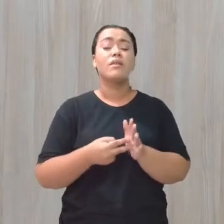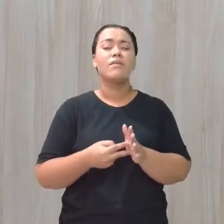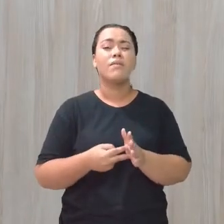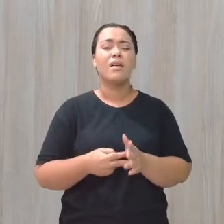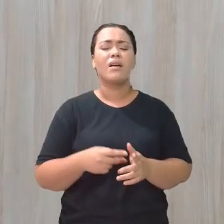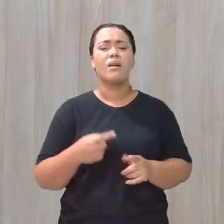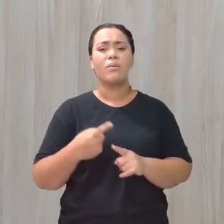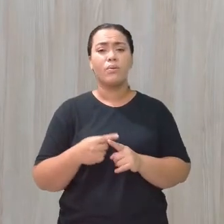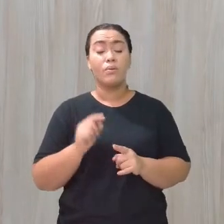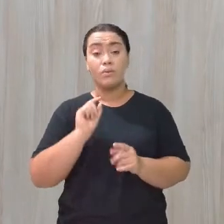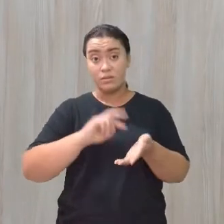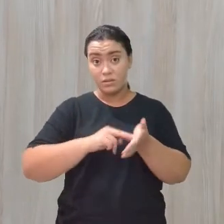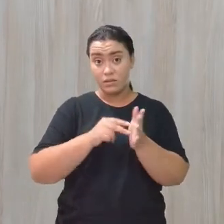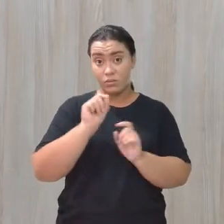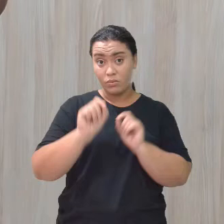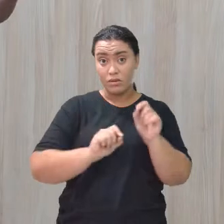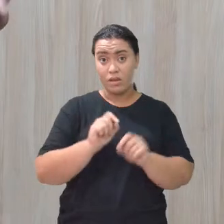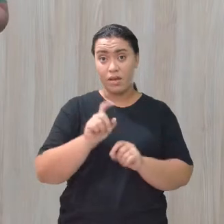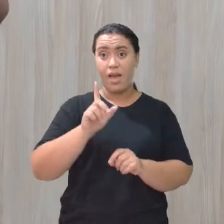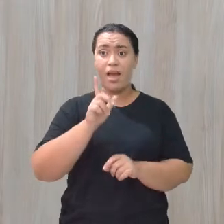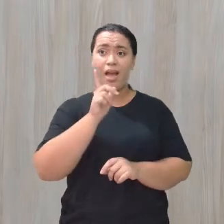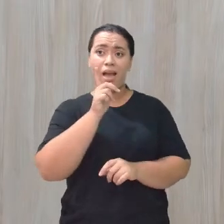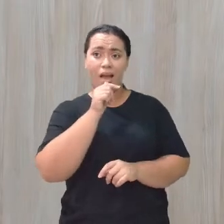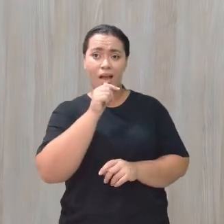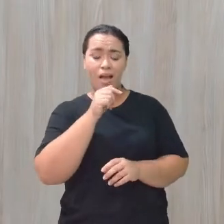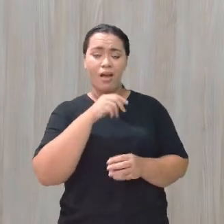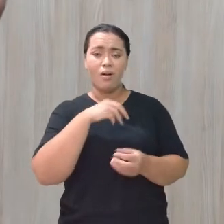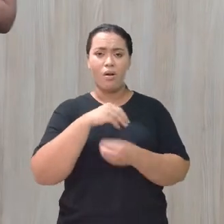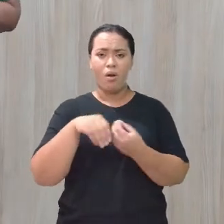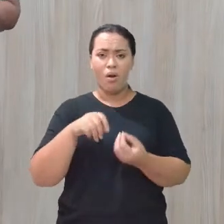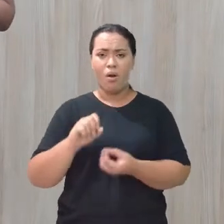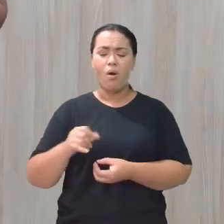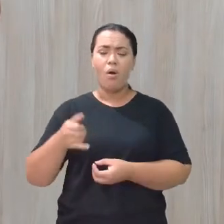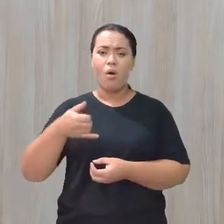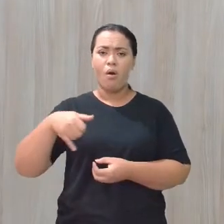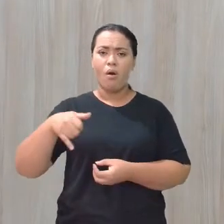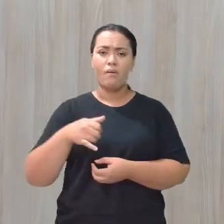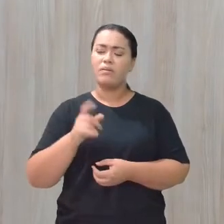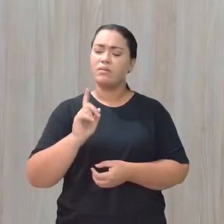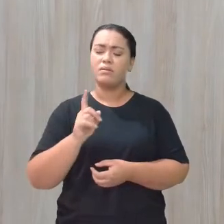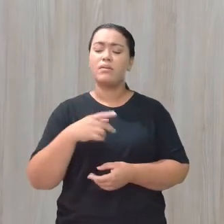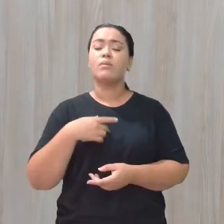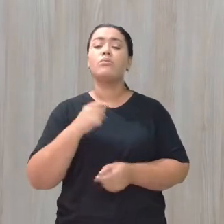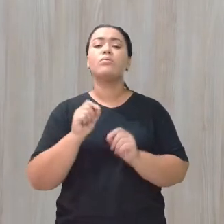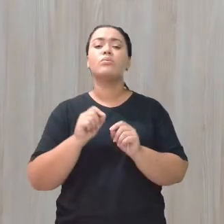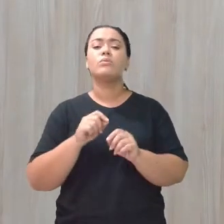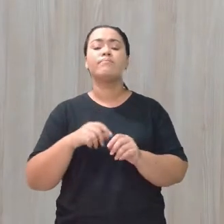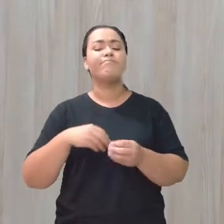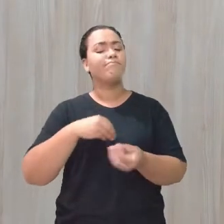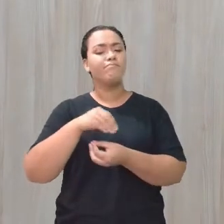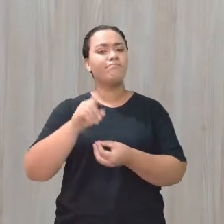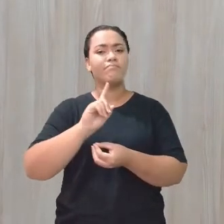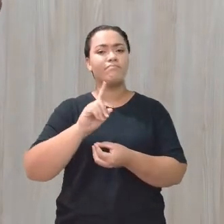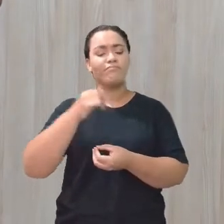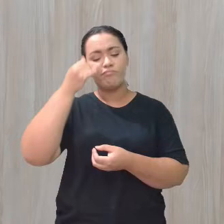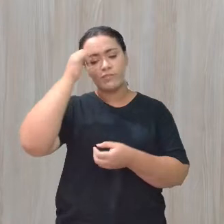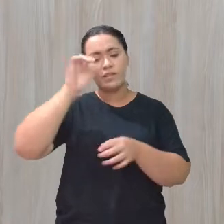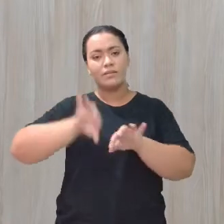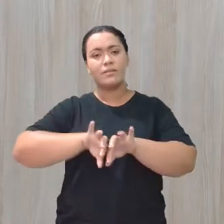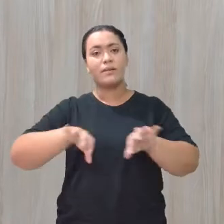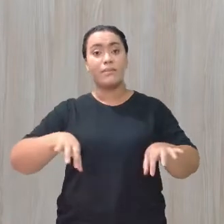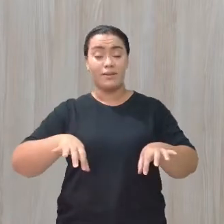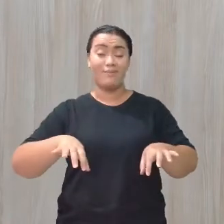Será que isso acontece mesmo, professora? Porque o significado é algo ou alguma coisa que não se misturam, certo? E